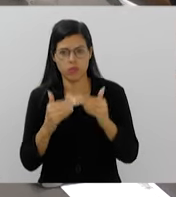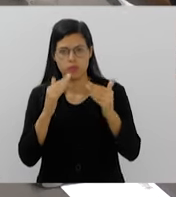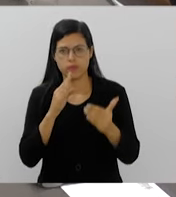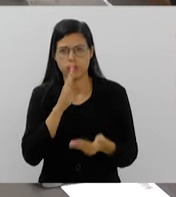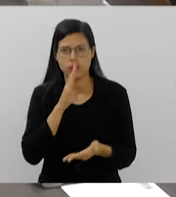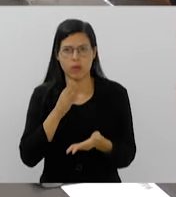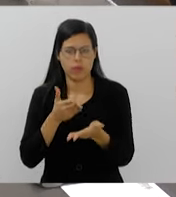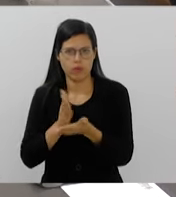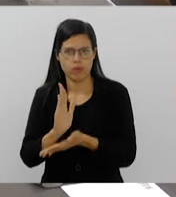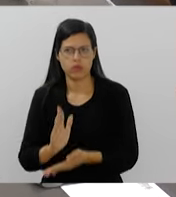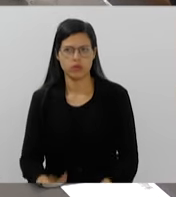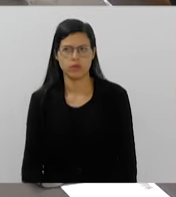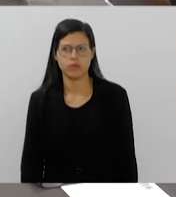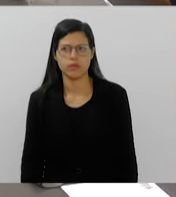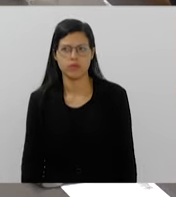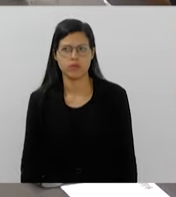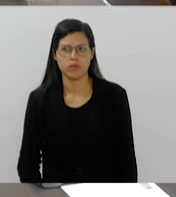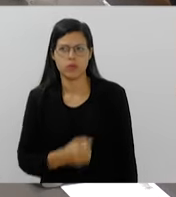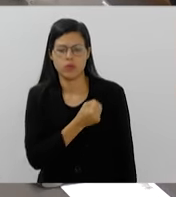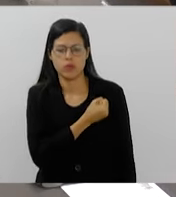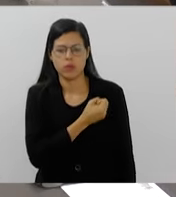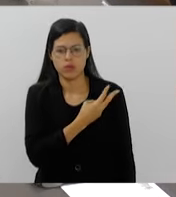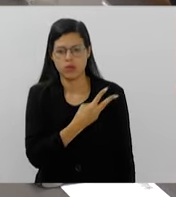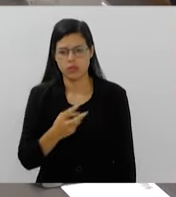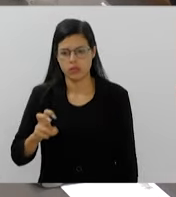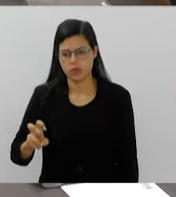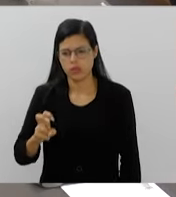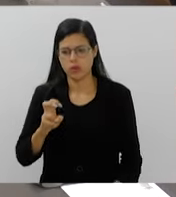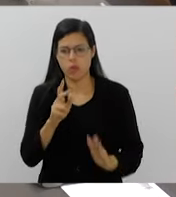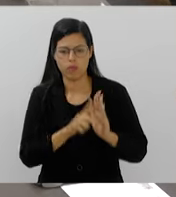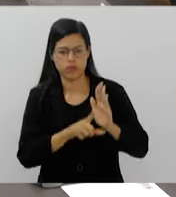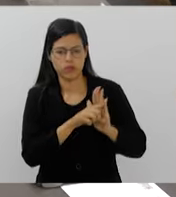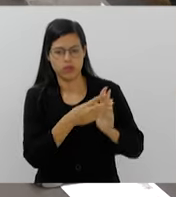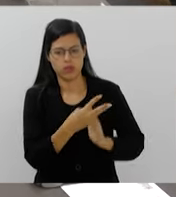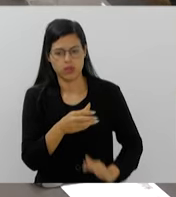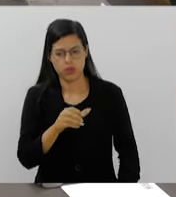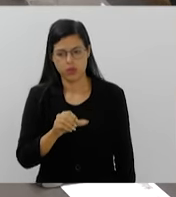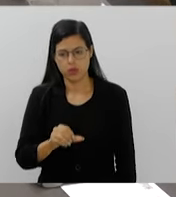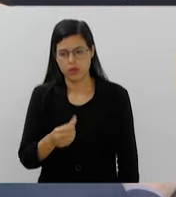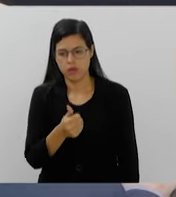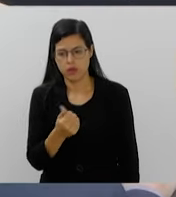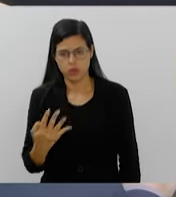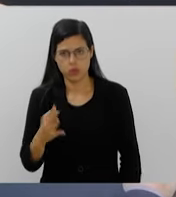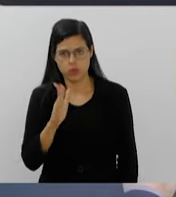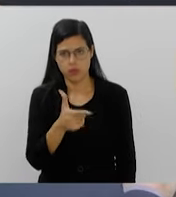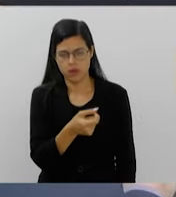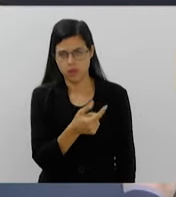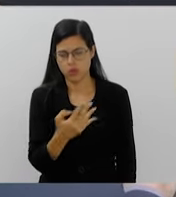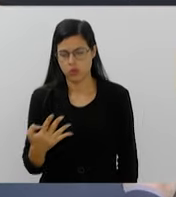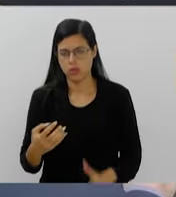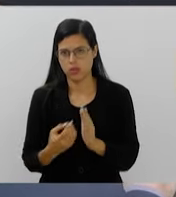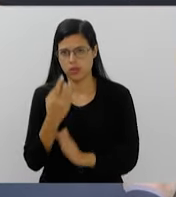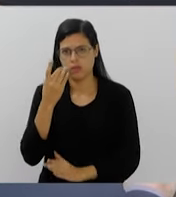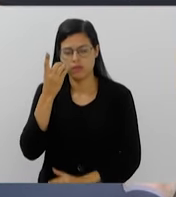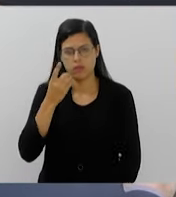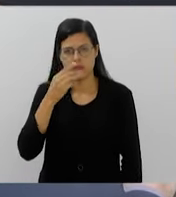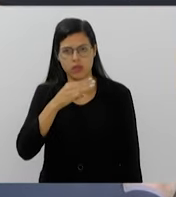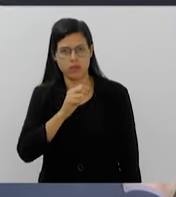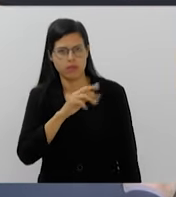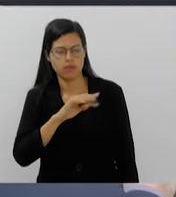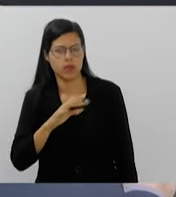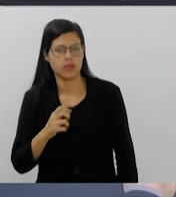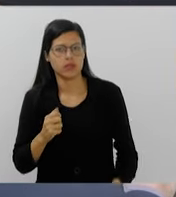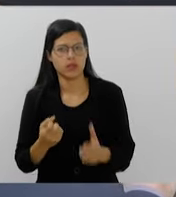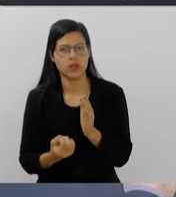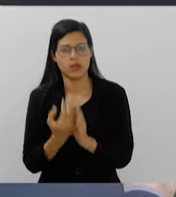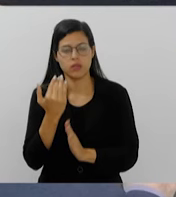como estão. Aprovado. 35. Projeto de lei 3914 de 24, de autoria da deputada Marta Rocha, que dispõe sobre a criação, no âmbito do Estado do Rio de Janeiro,